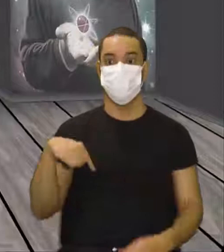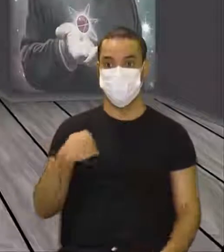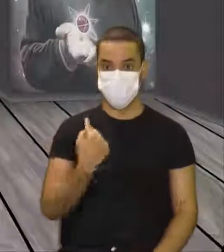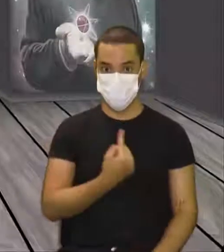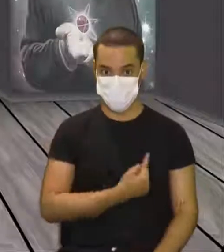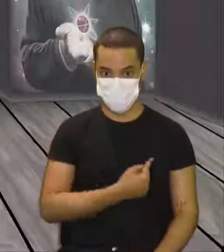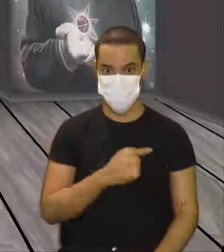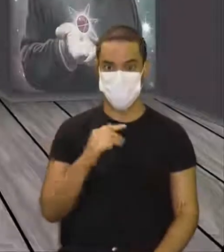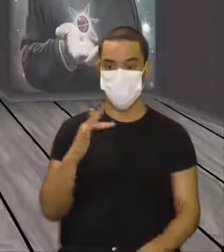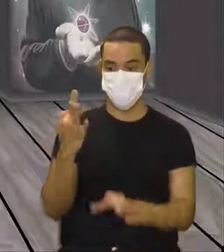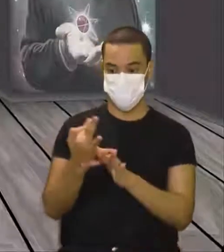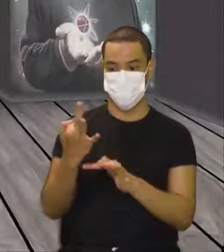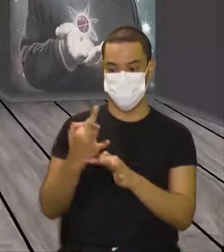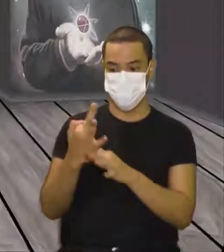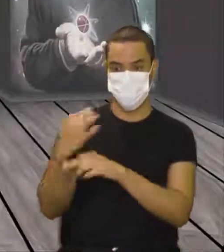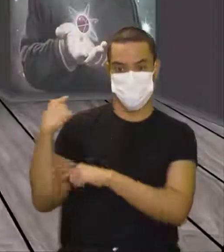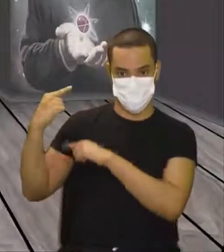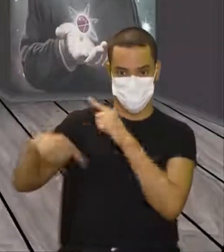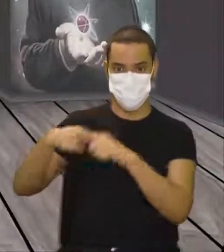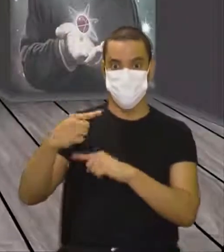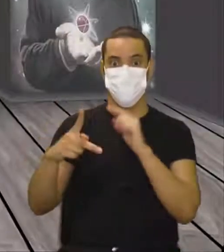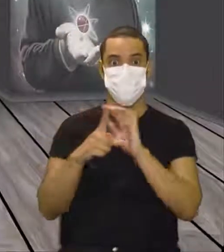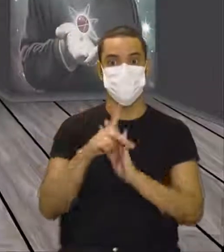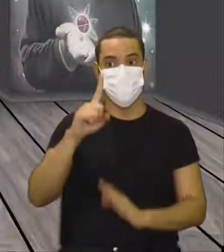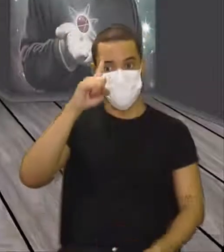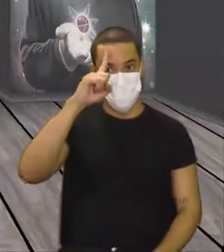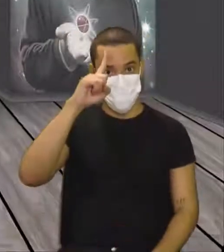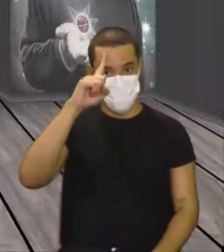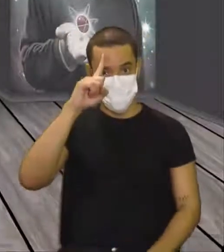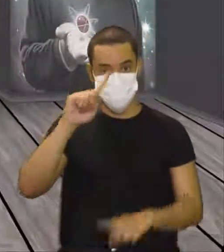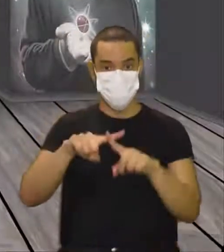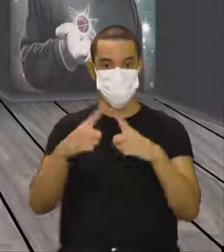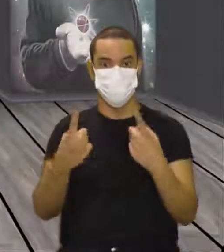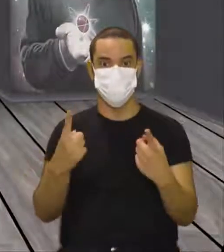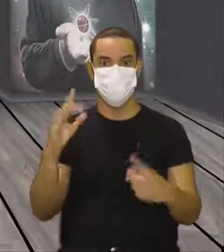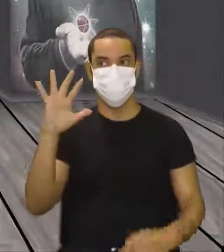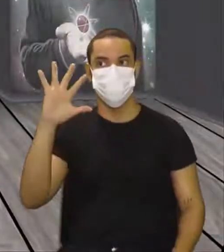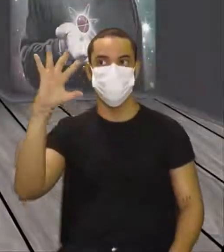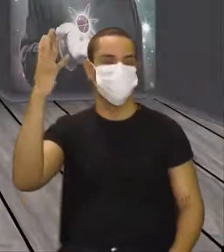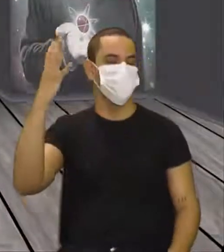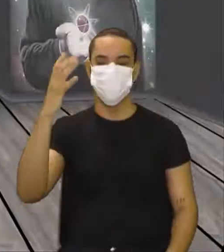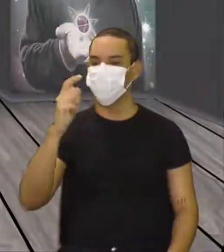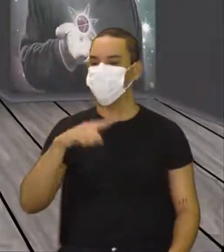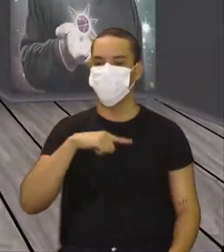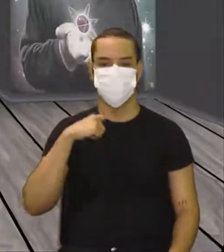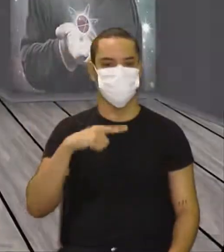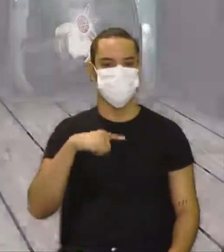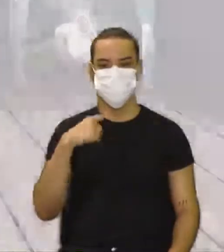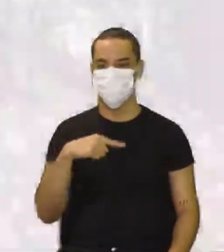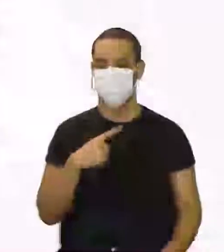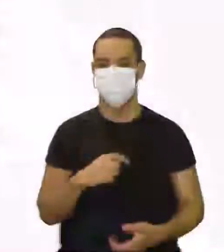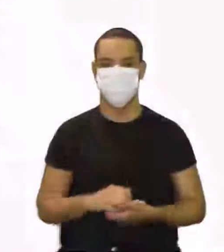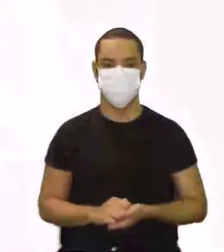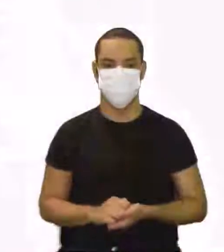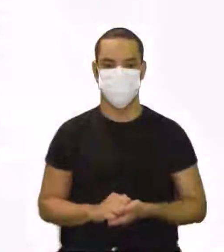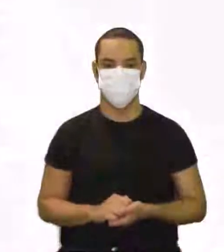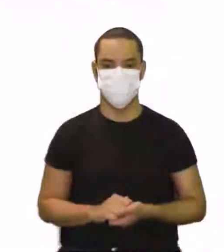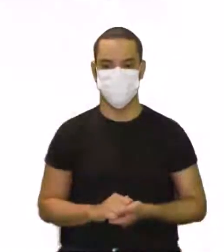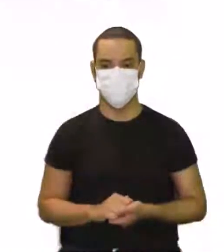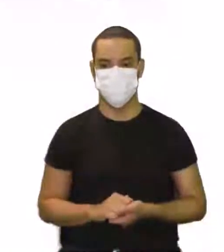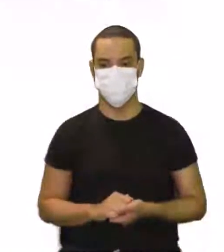nosso, mas alguns fenômenos que envolvem a velocidade da luz não dá para ser resolvido, tá bom? Vamos lá, continuando.